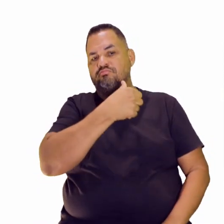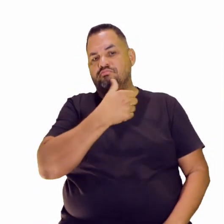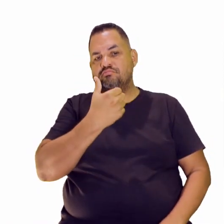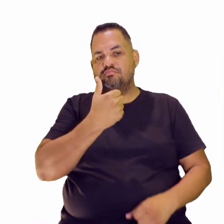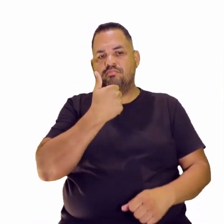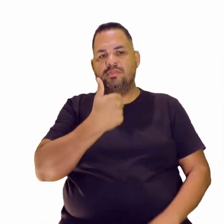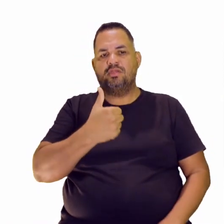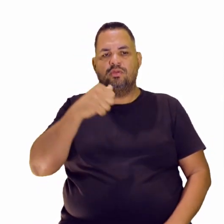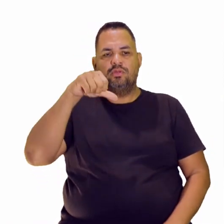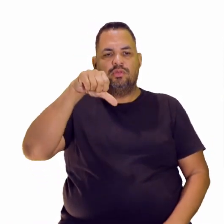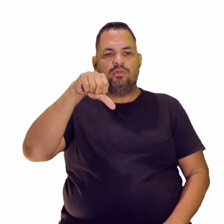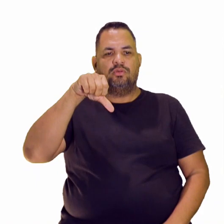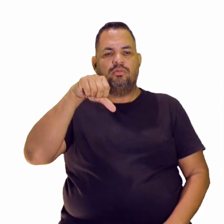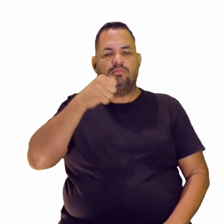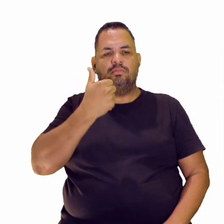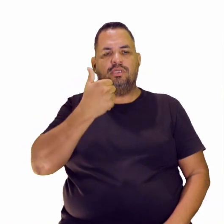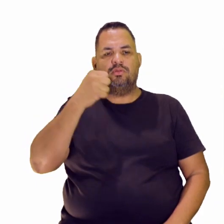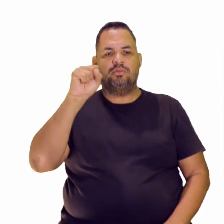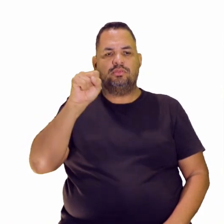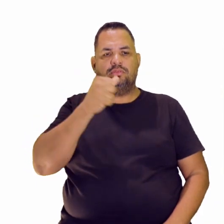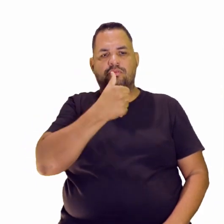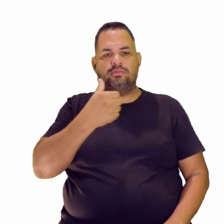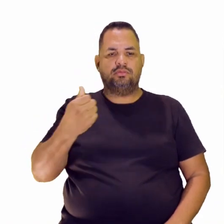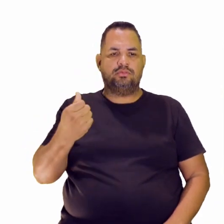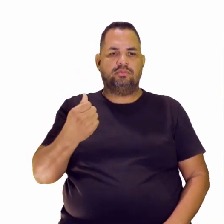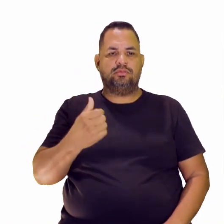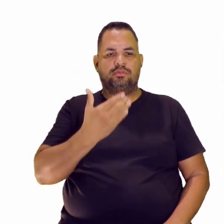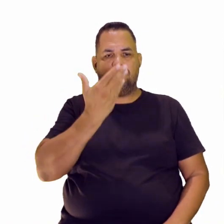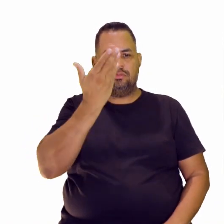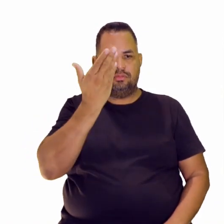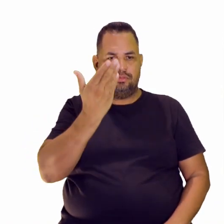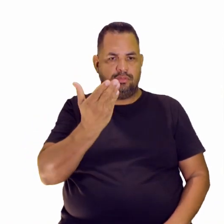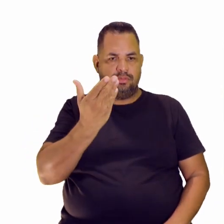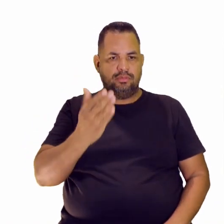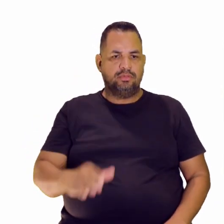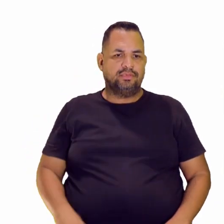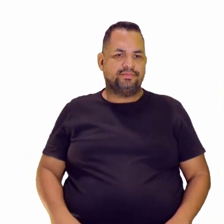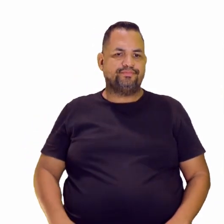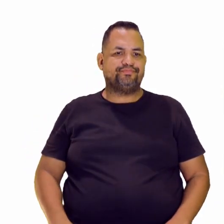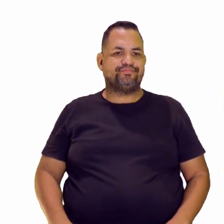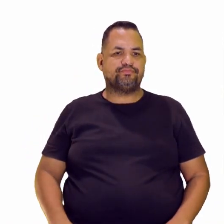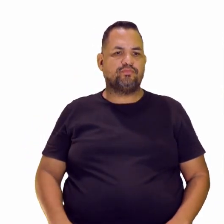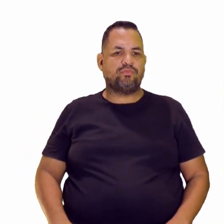1816? Temos aqui Joaquim Le Breton,